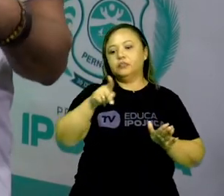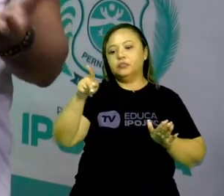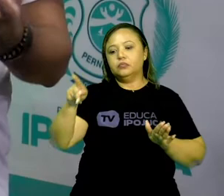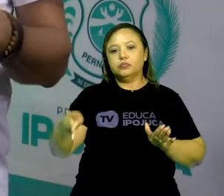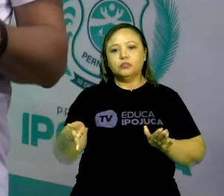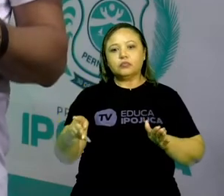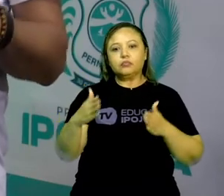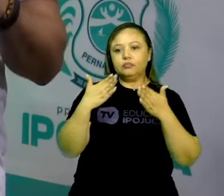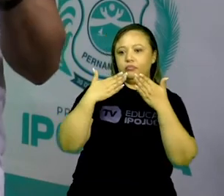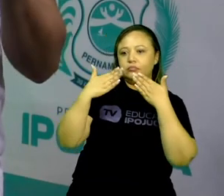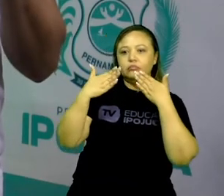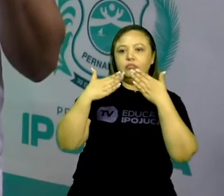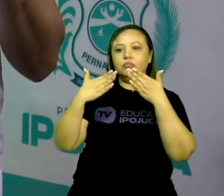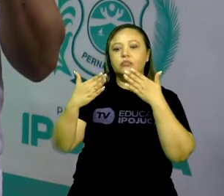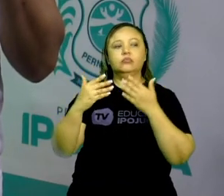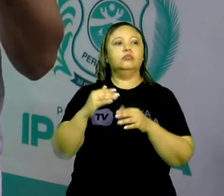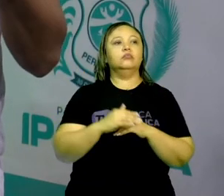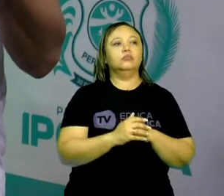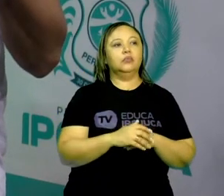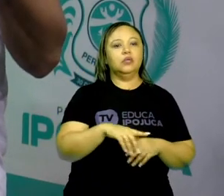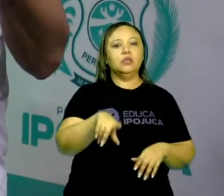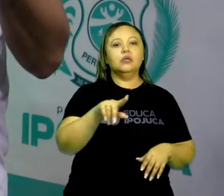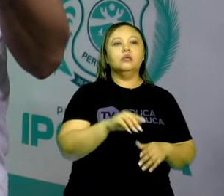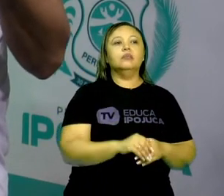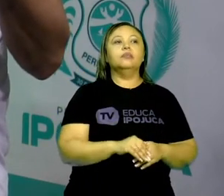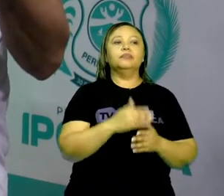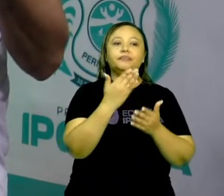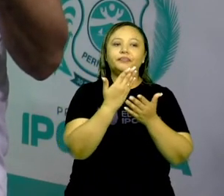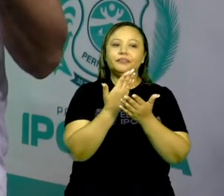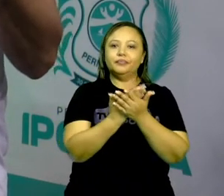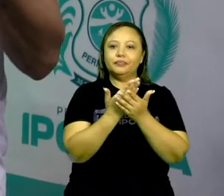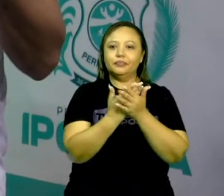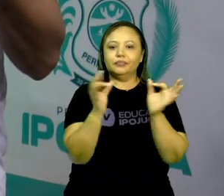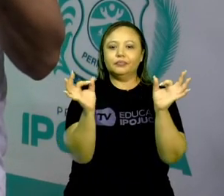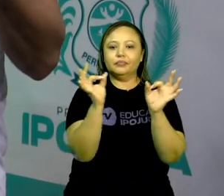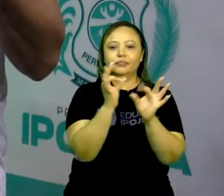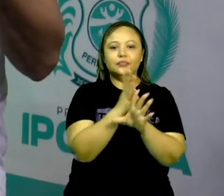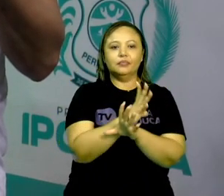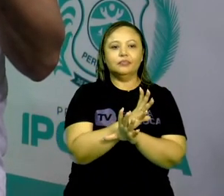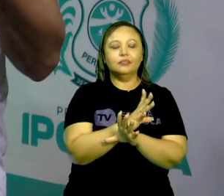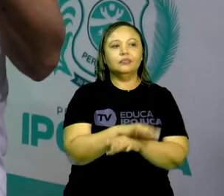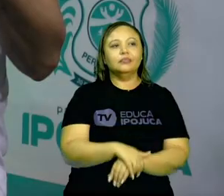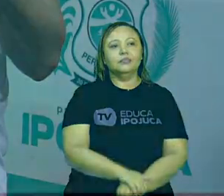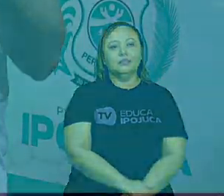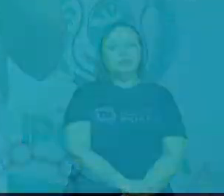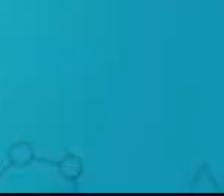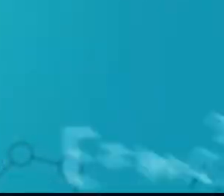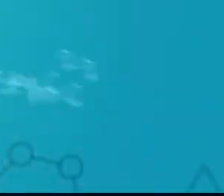bate um papo sobre e a gente se vê na próxima aula. Tchau, pessoal!